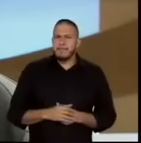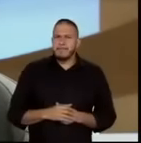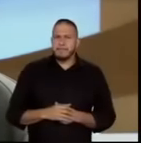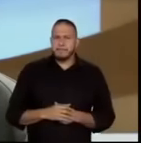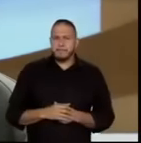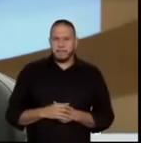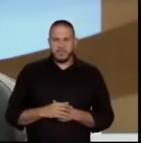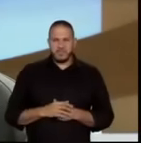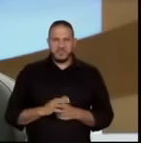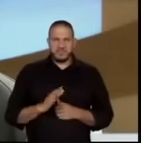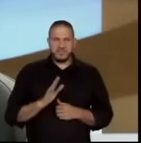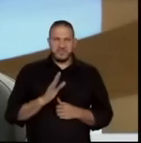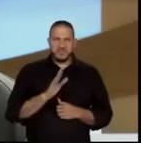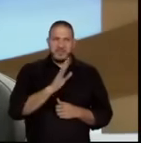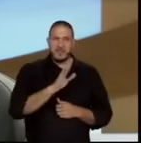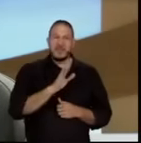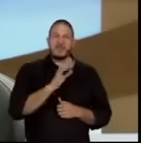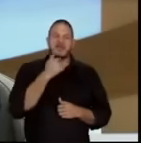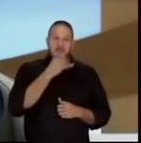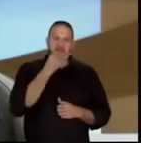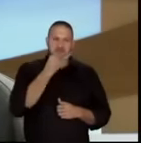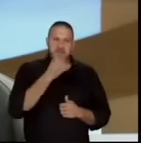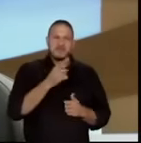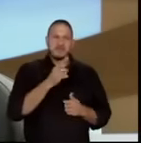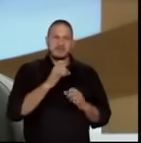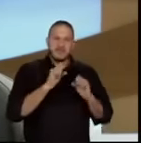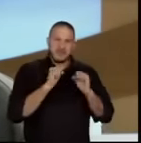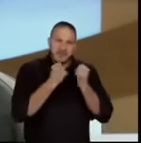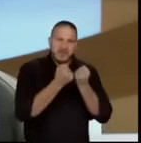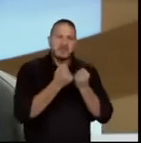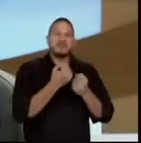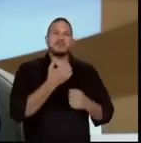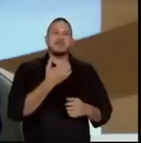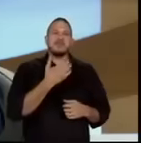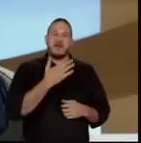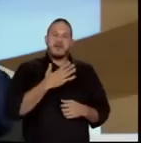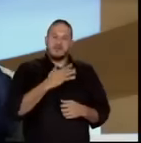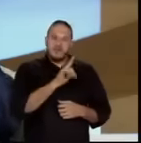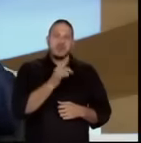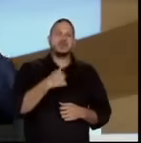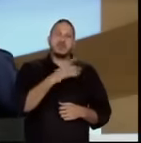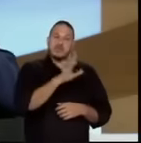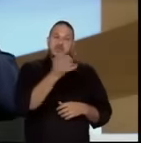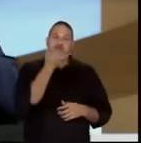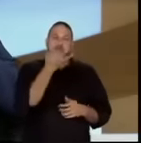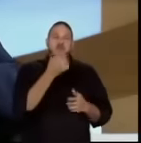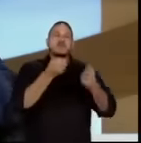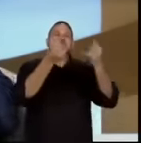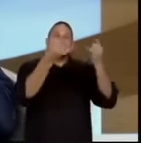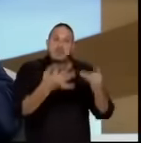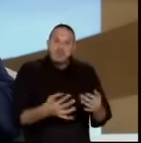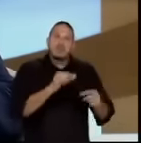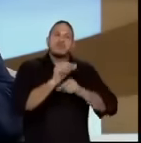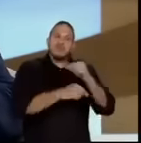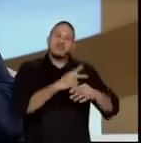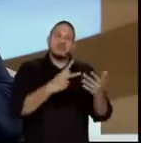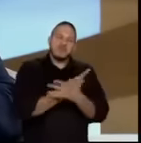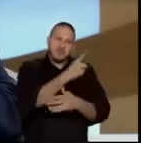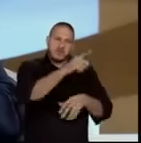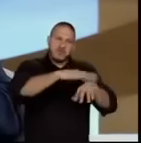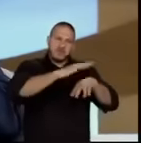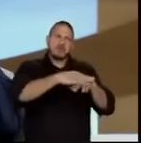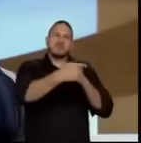Eu vou fazer aqui uma defesa que não é uma defesa peremptória desse assunto, é simplesmente uma explicação em relação a isso que você